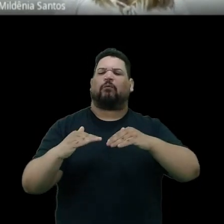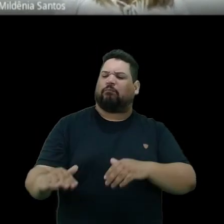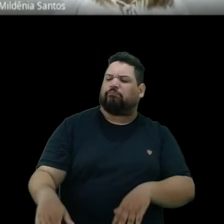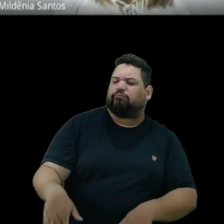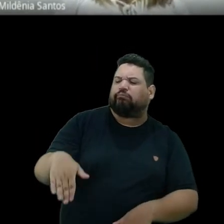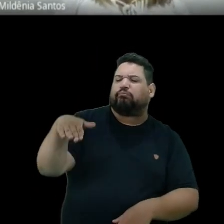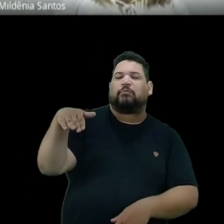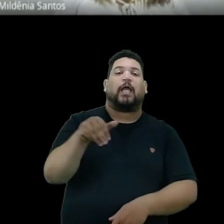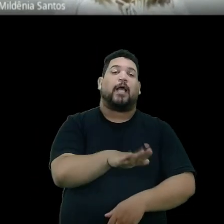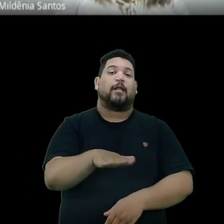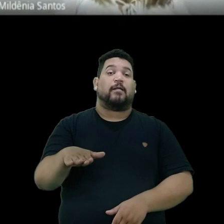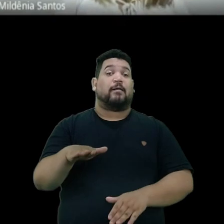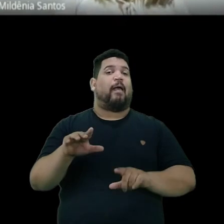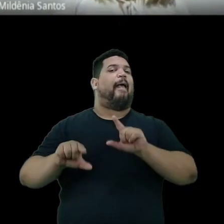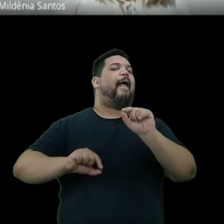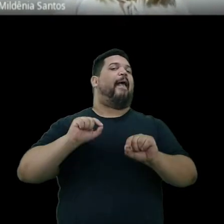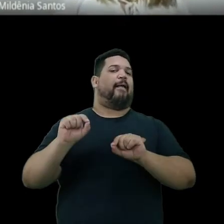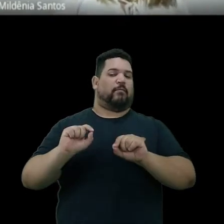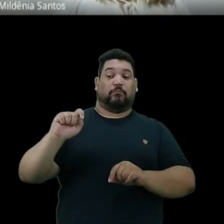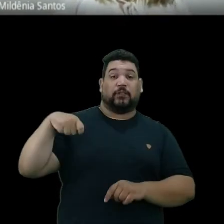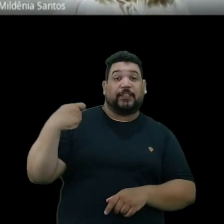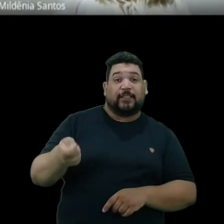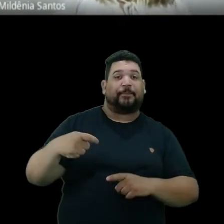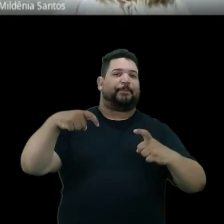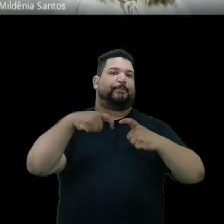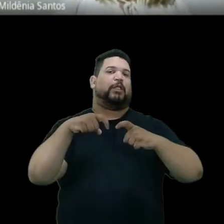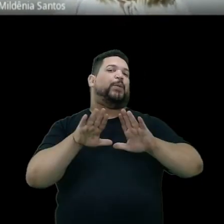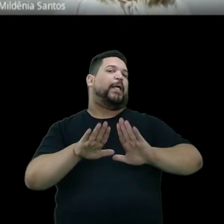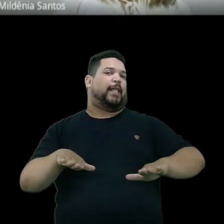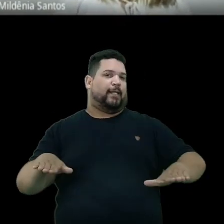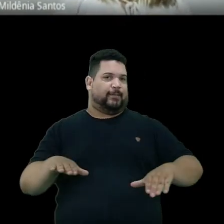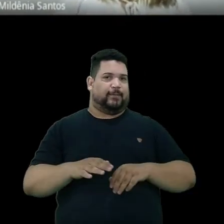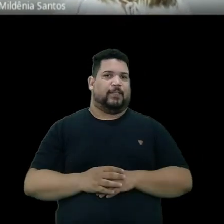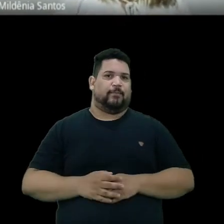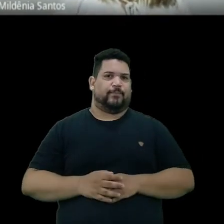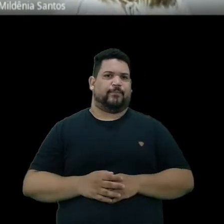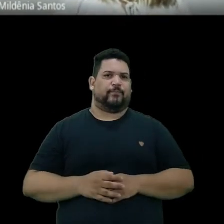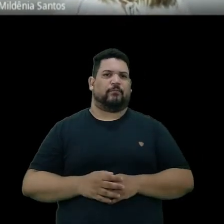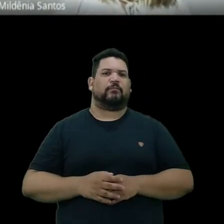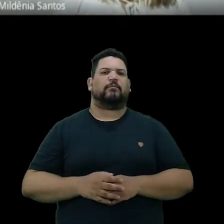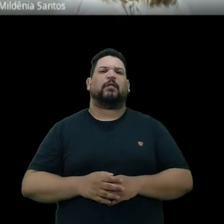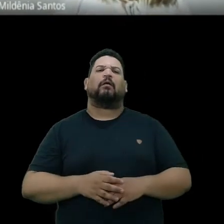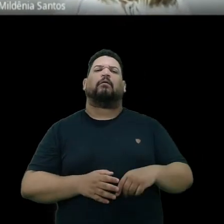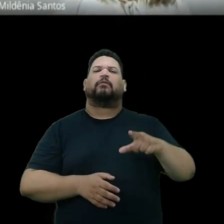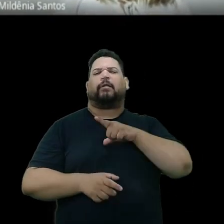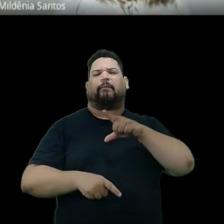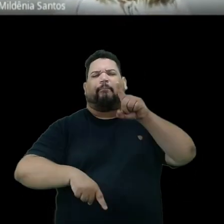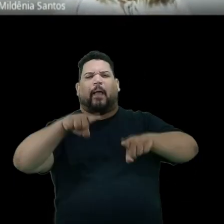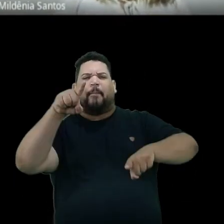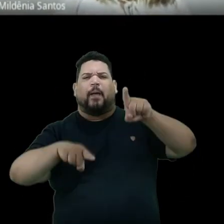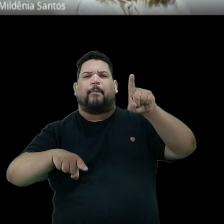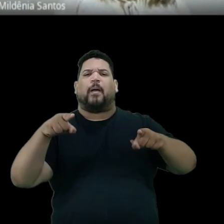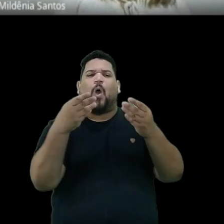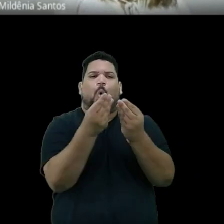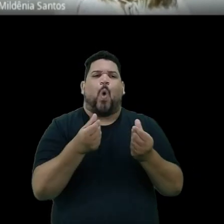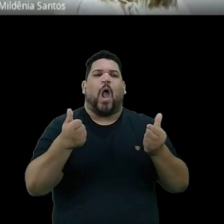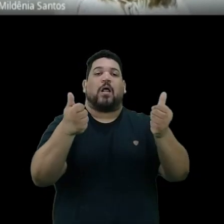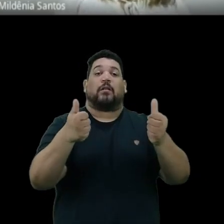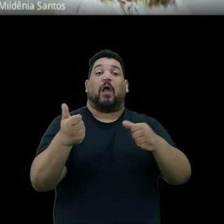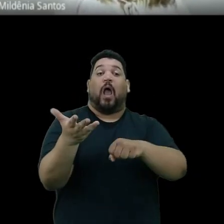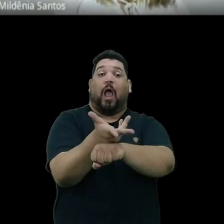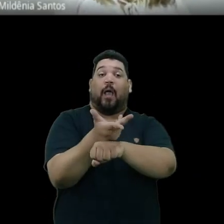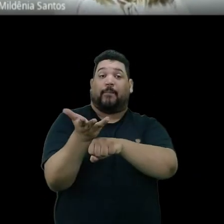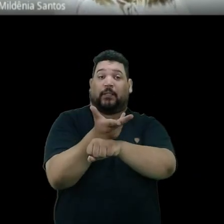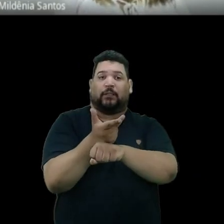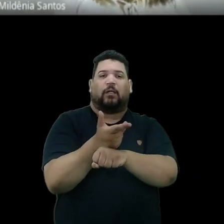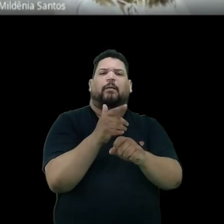é o pediatra. Ele é caracterizado por alterações qualitativas nas habilidades da interação